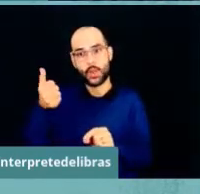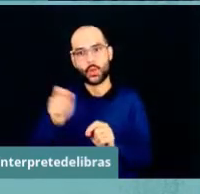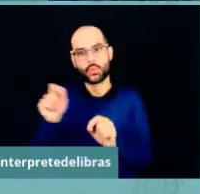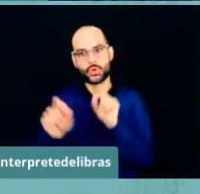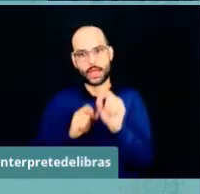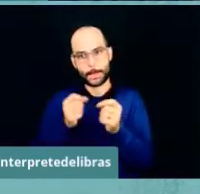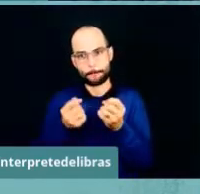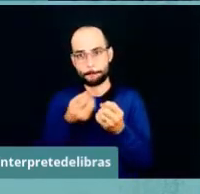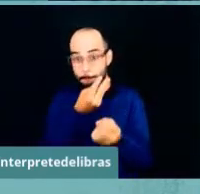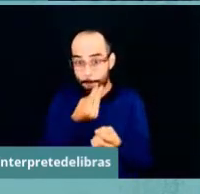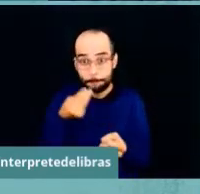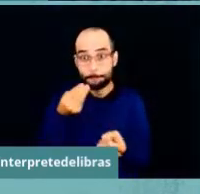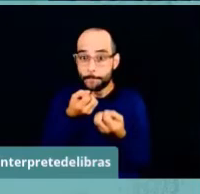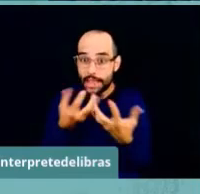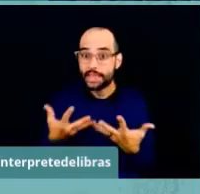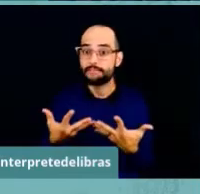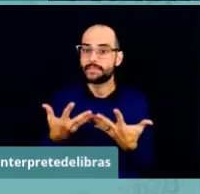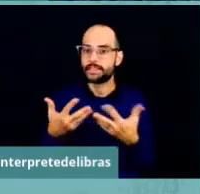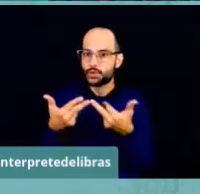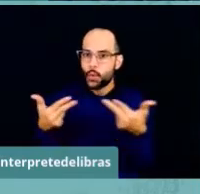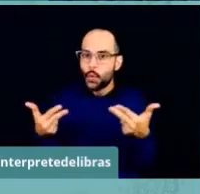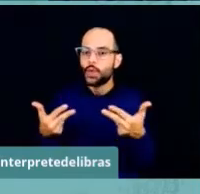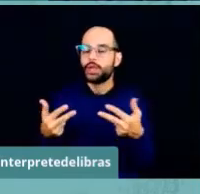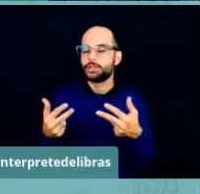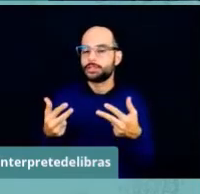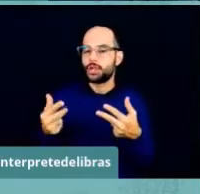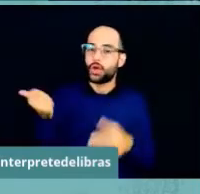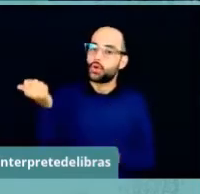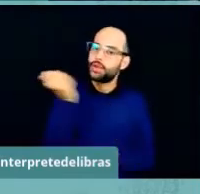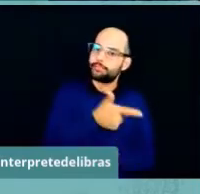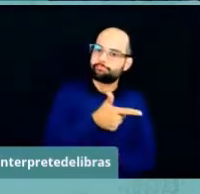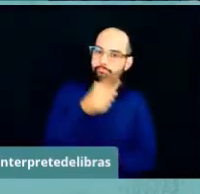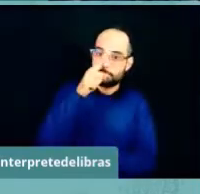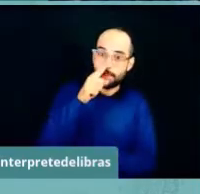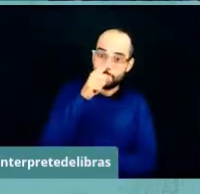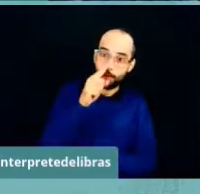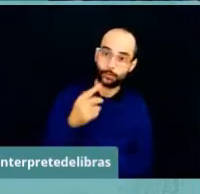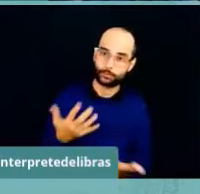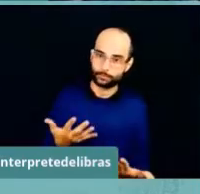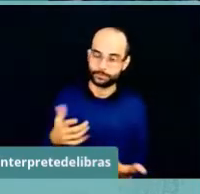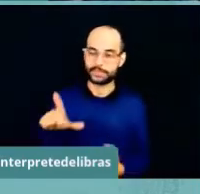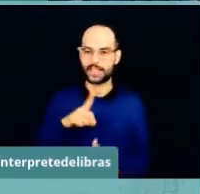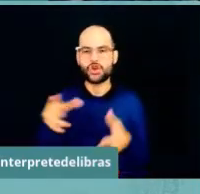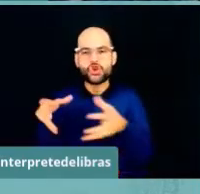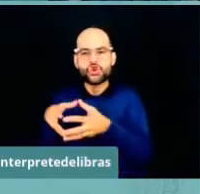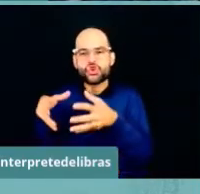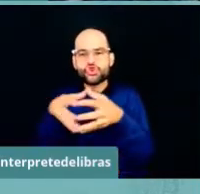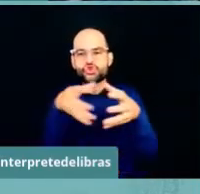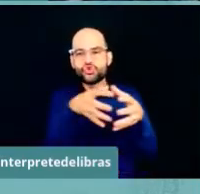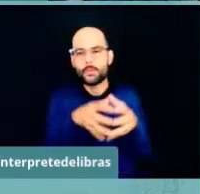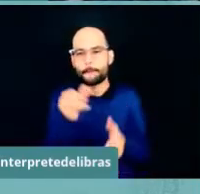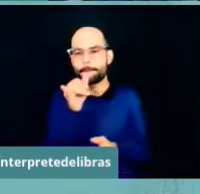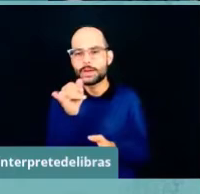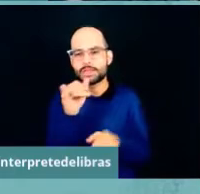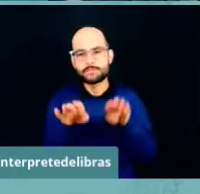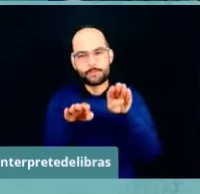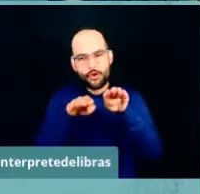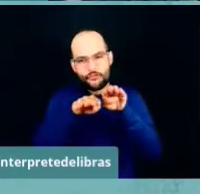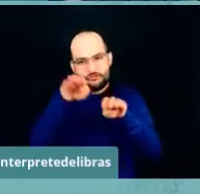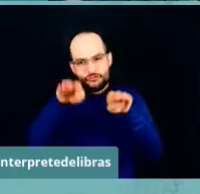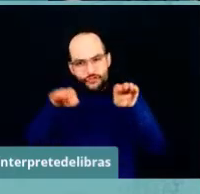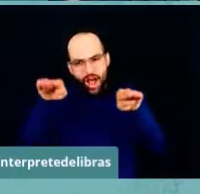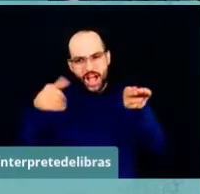risco, principalmente quando a gente começa a categorizar em grupos de faixas etárias e